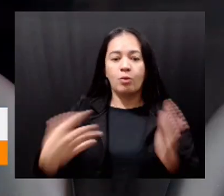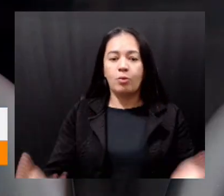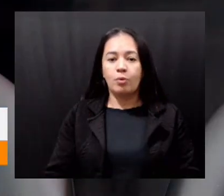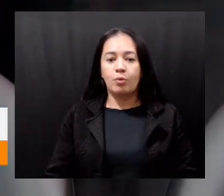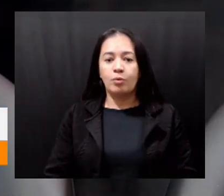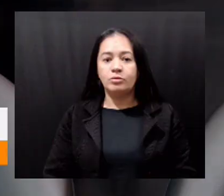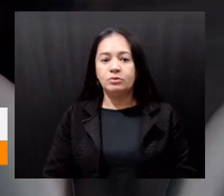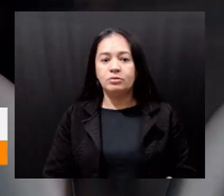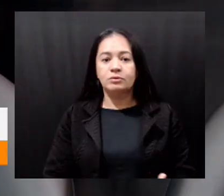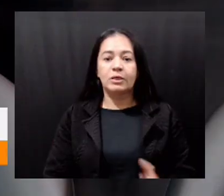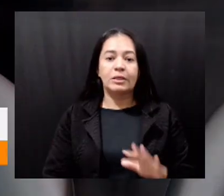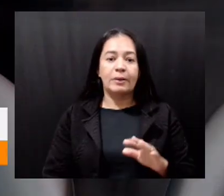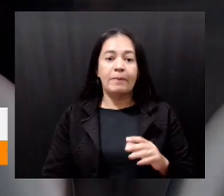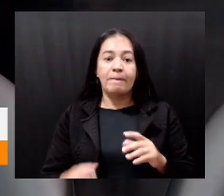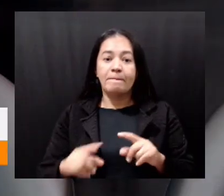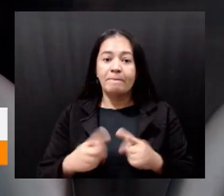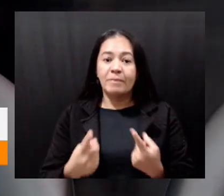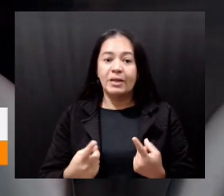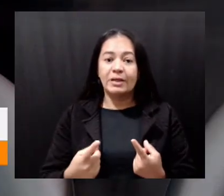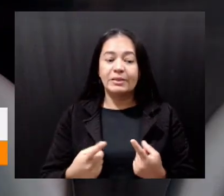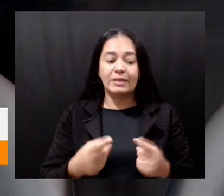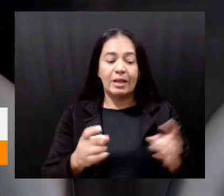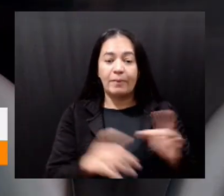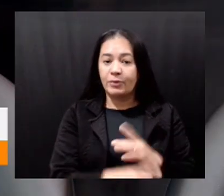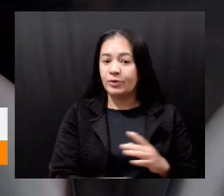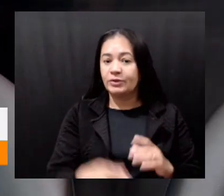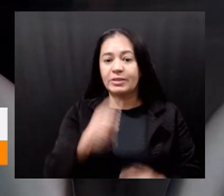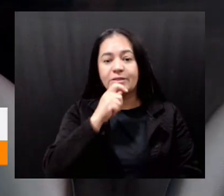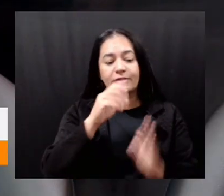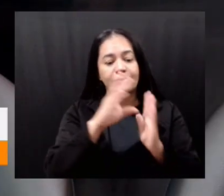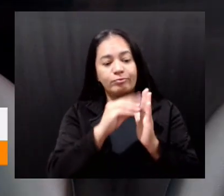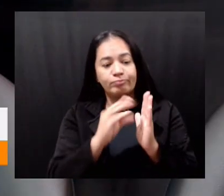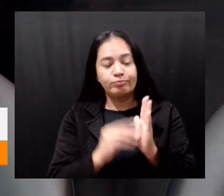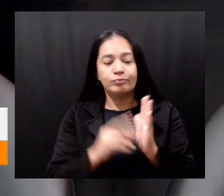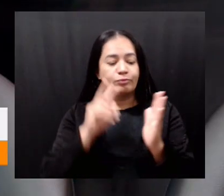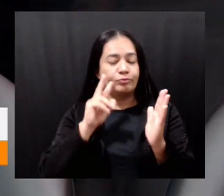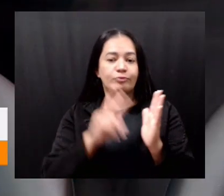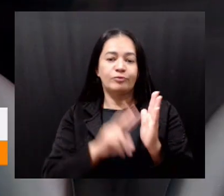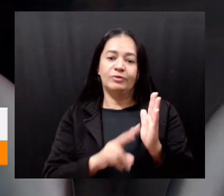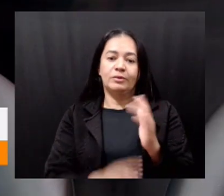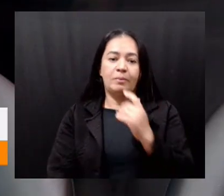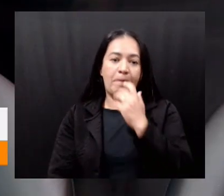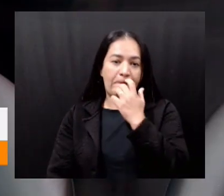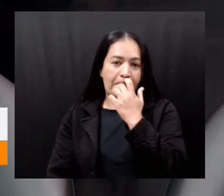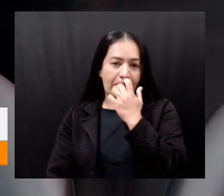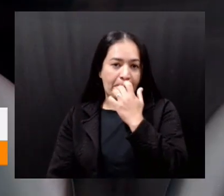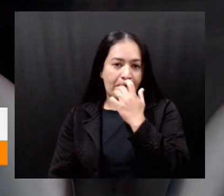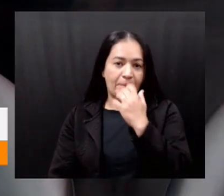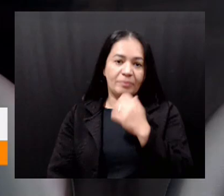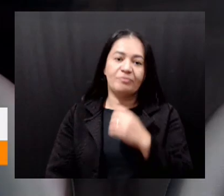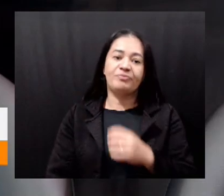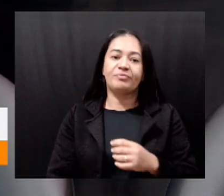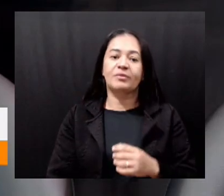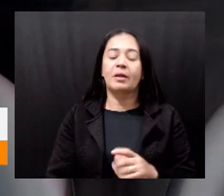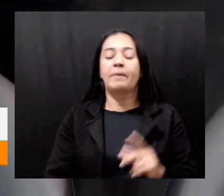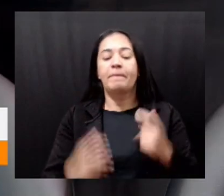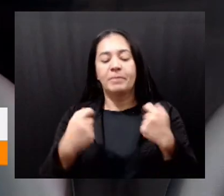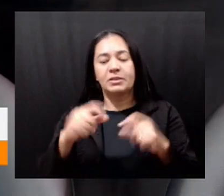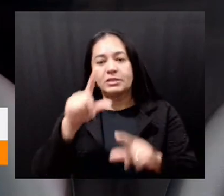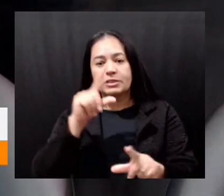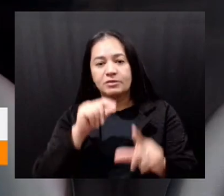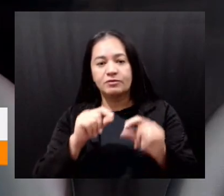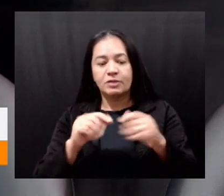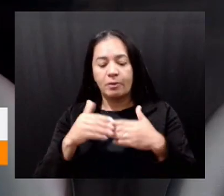ela não estivesse preparada para esse conteúdo, né? Então, filtrar. E depois, se não deu para filtrar,